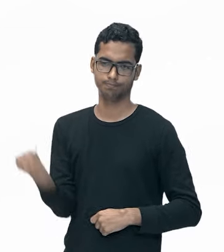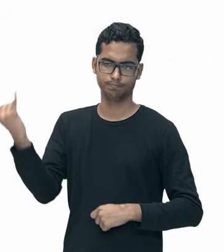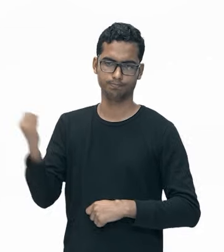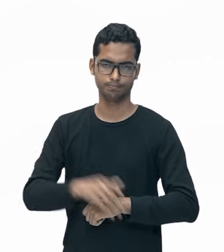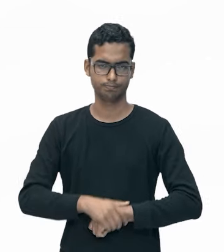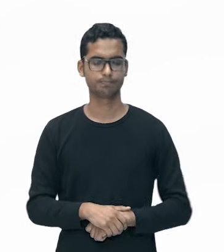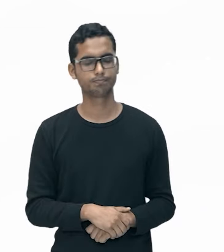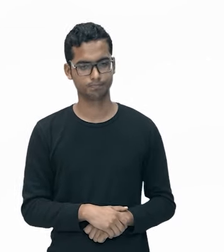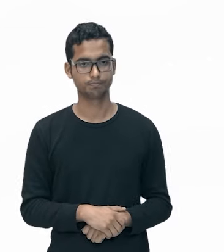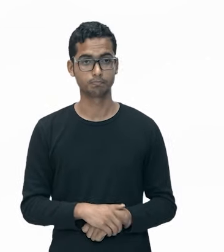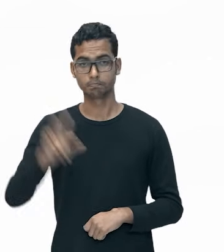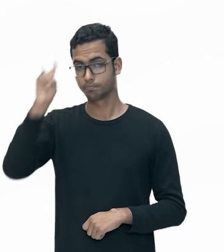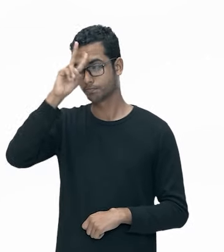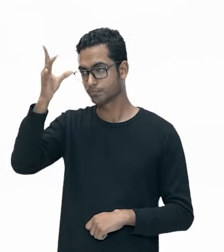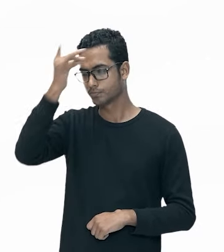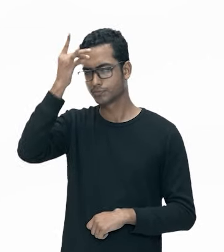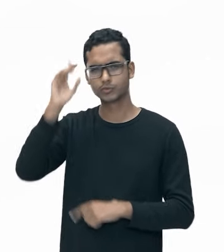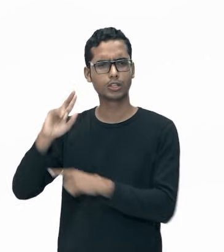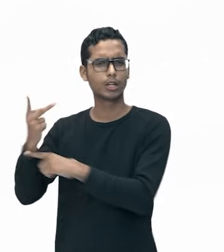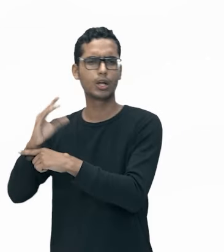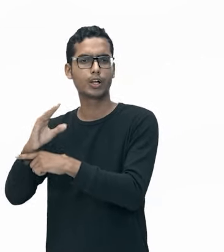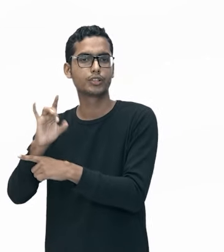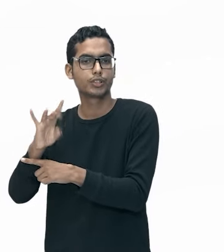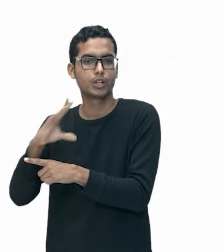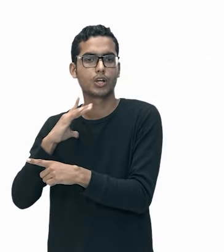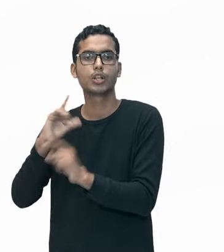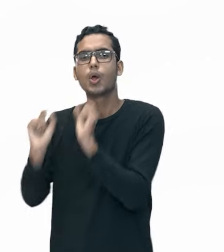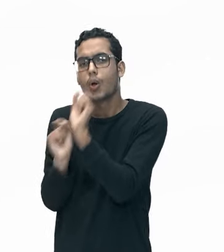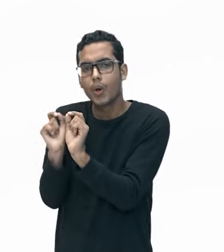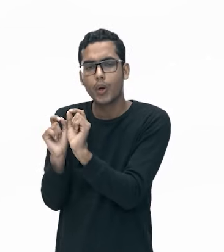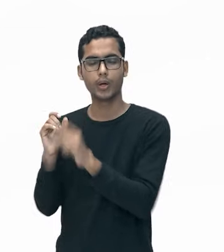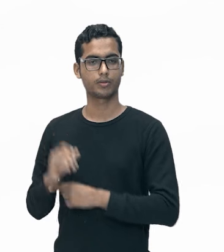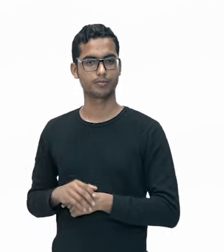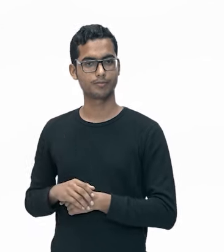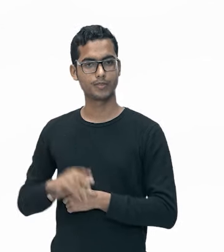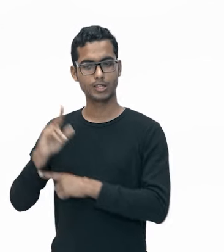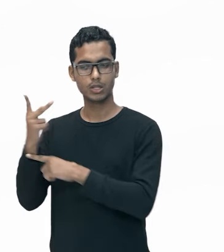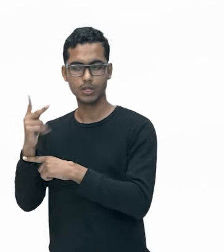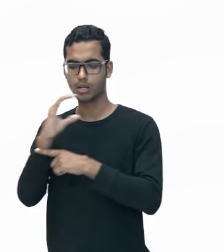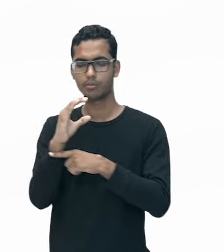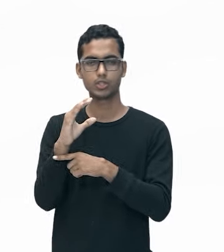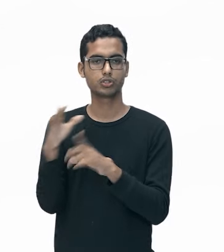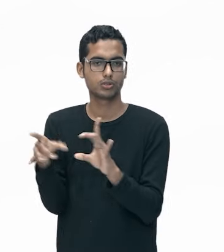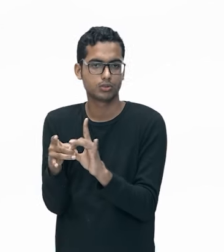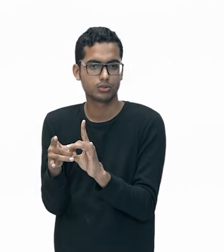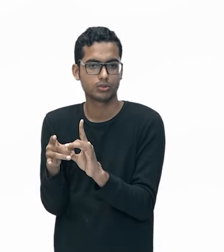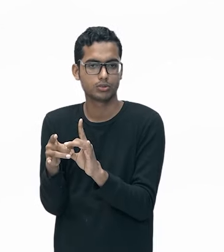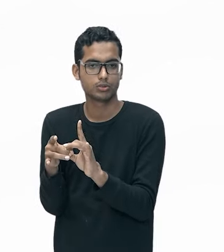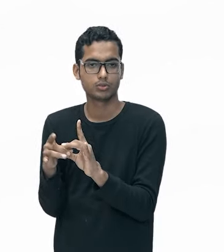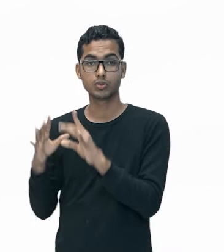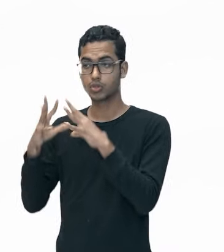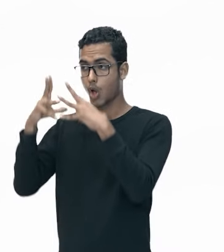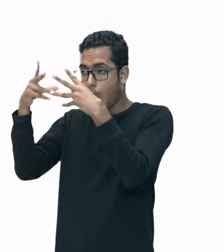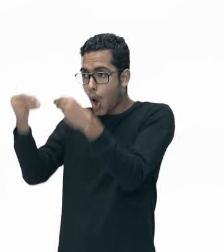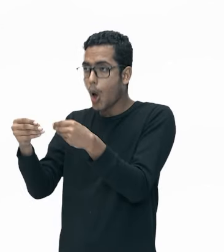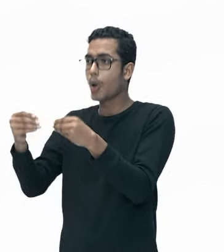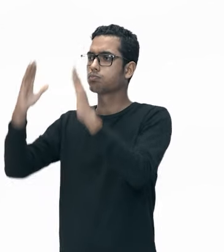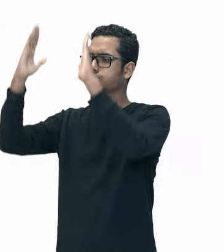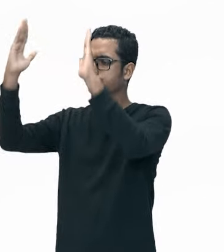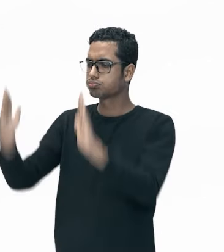hidrocarboneto só tem carbonos hidrogênios então todos esses aqui são hidrocarbonetos todos têm carbonos hidrogênios